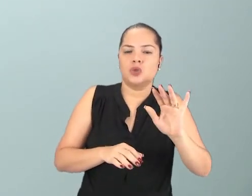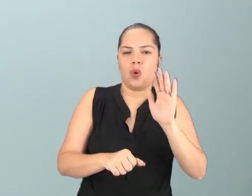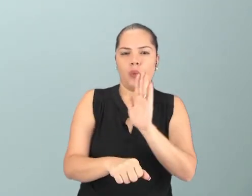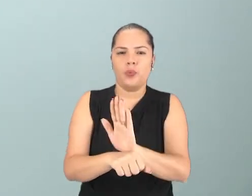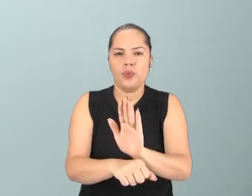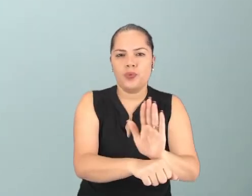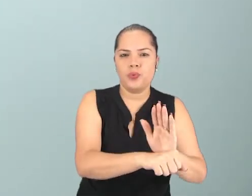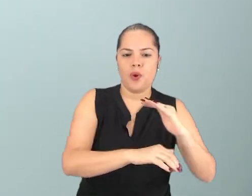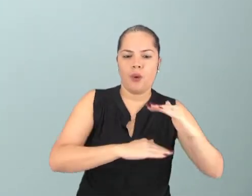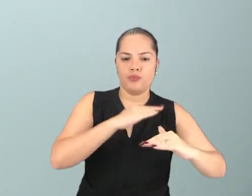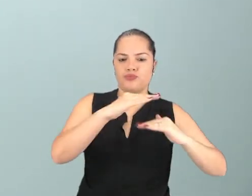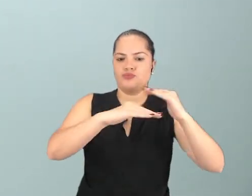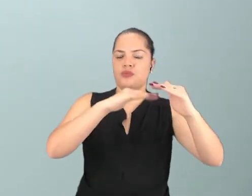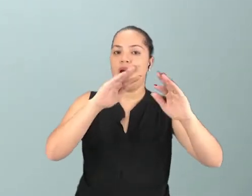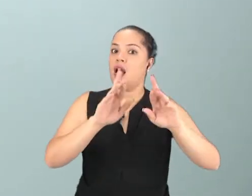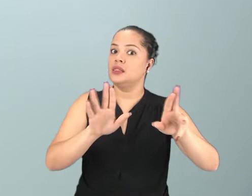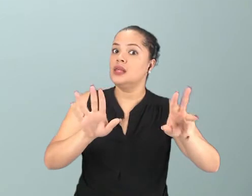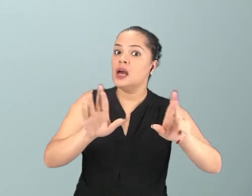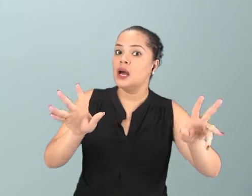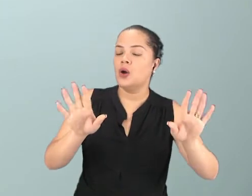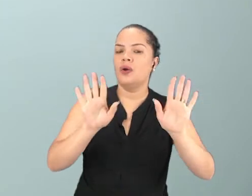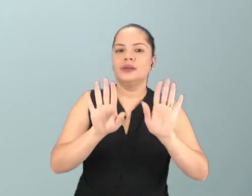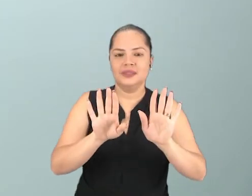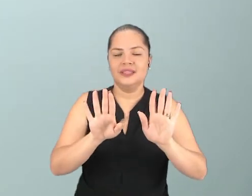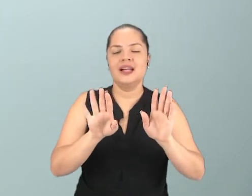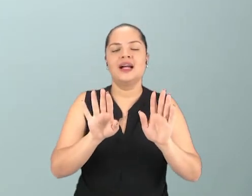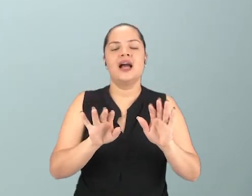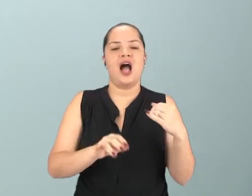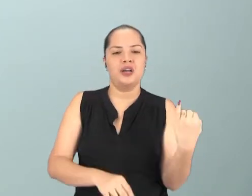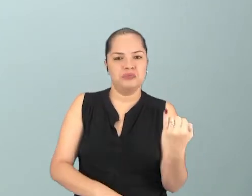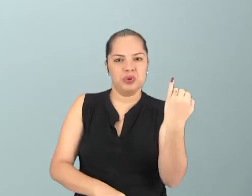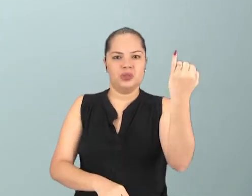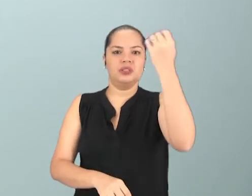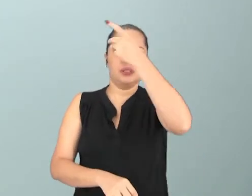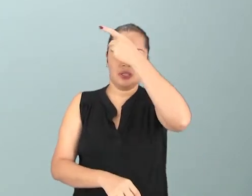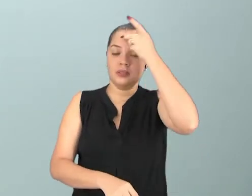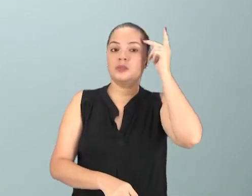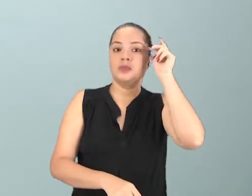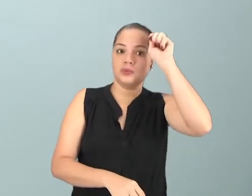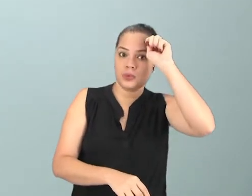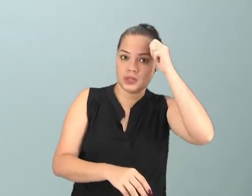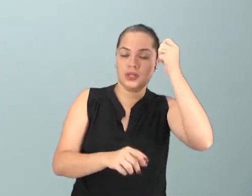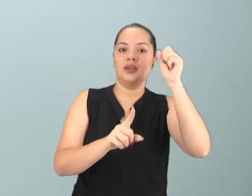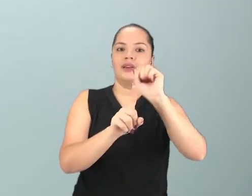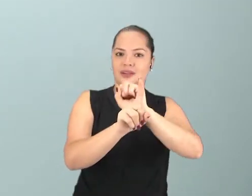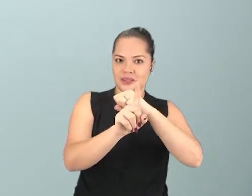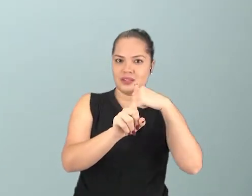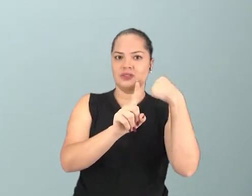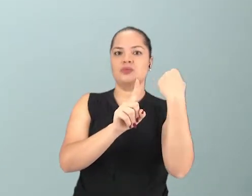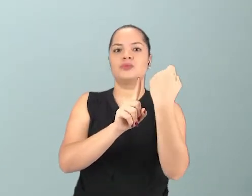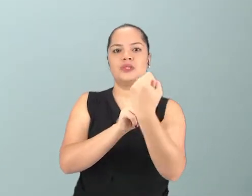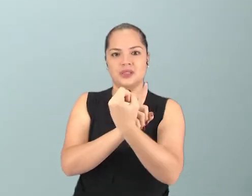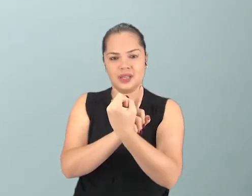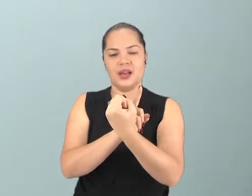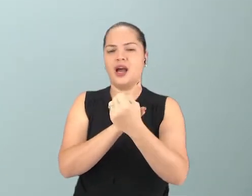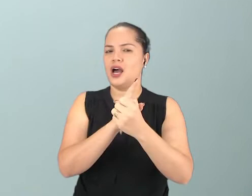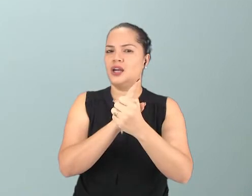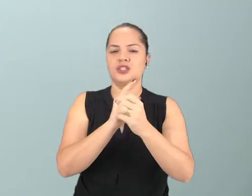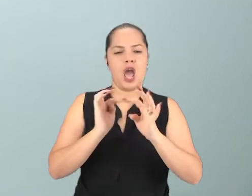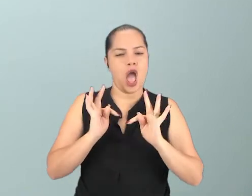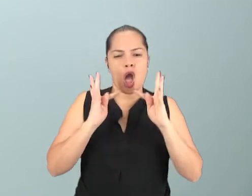para a gente, mas refletir sobre a valorização do negro na nossa sociedade e tudo o que ele passou